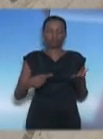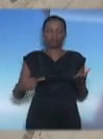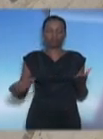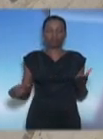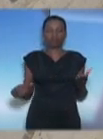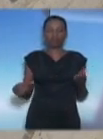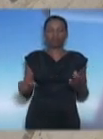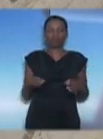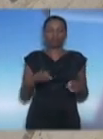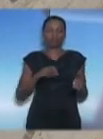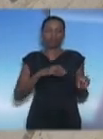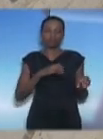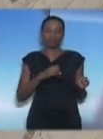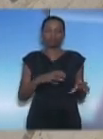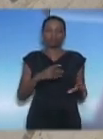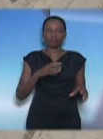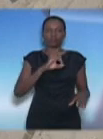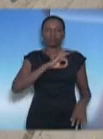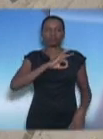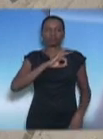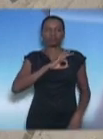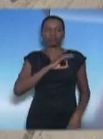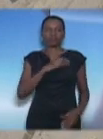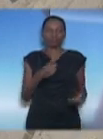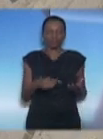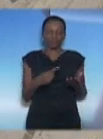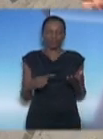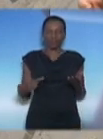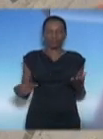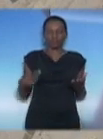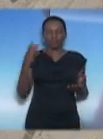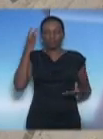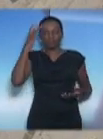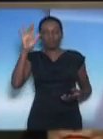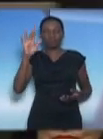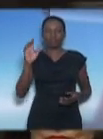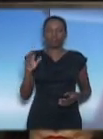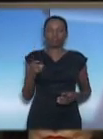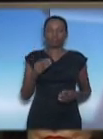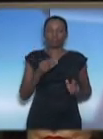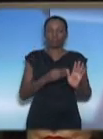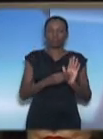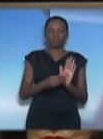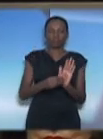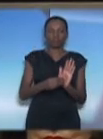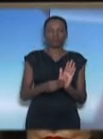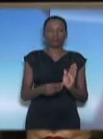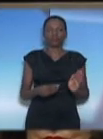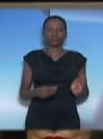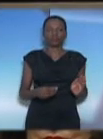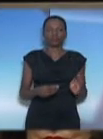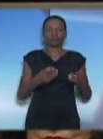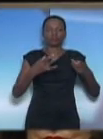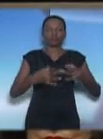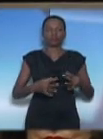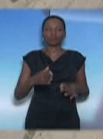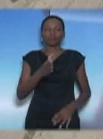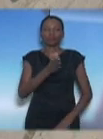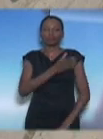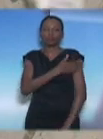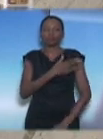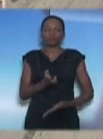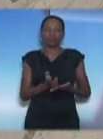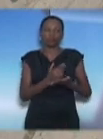de orientação policial. Essa apostila, não sei se mostro para vocês aqui, ela fala sobre tatuagens, senhora